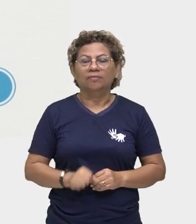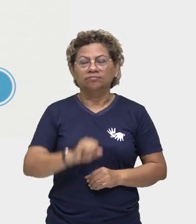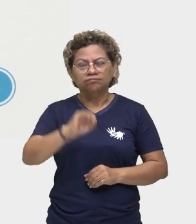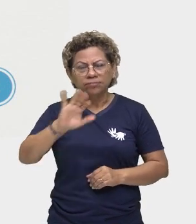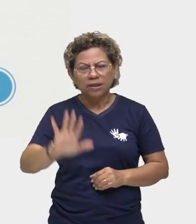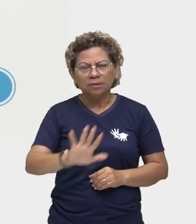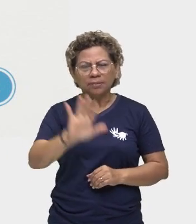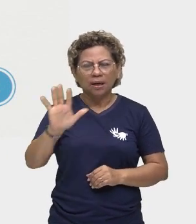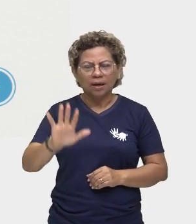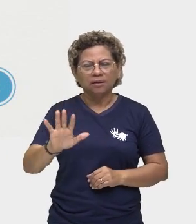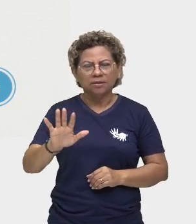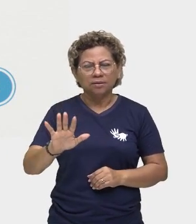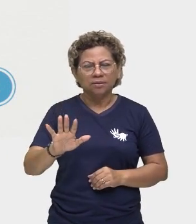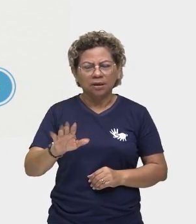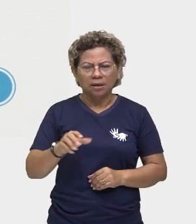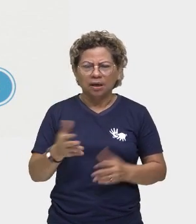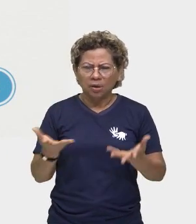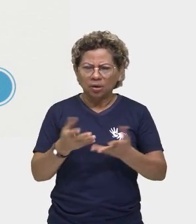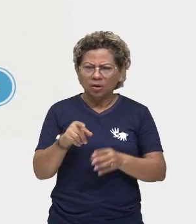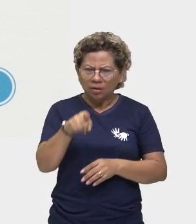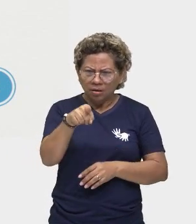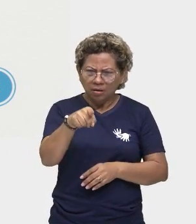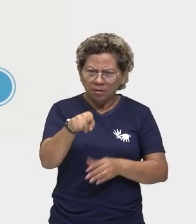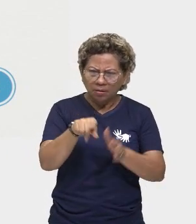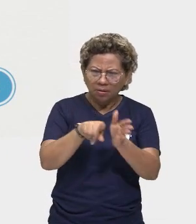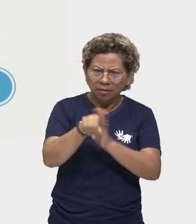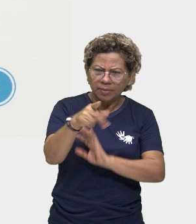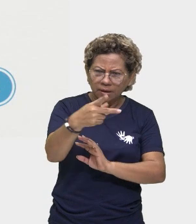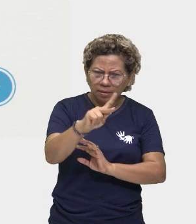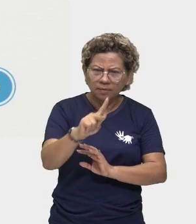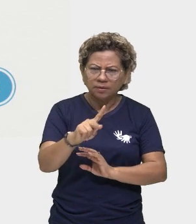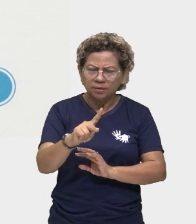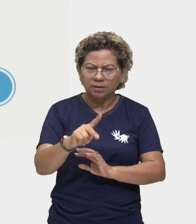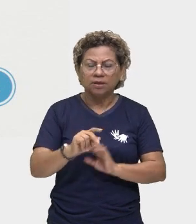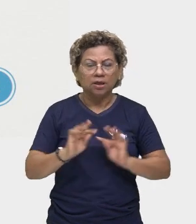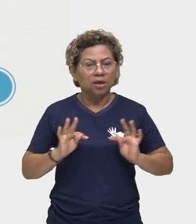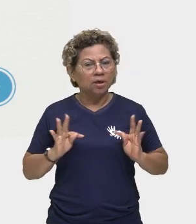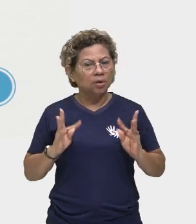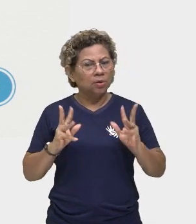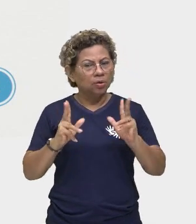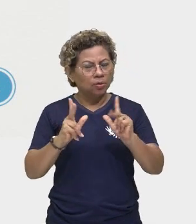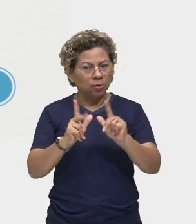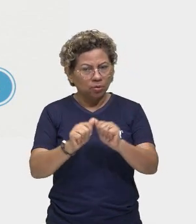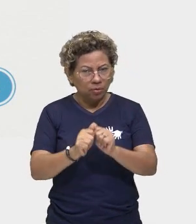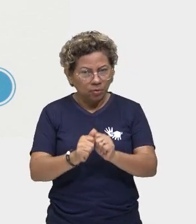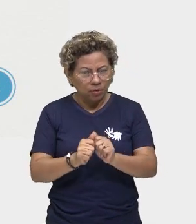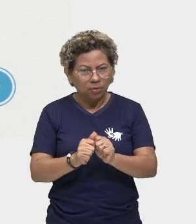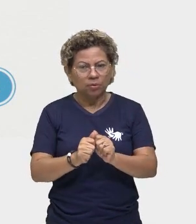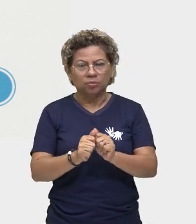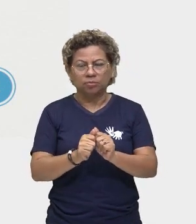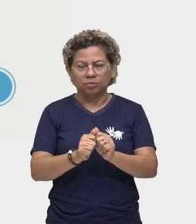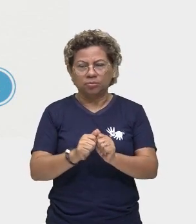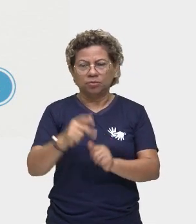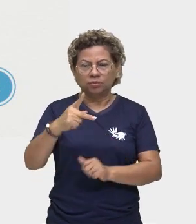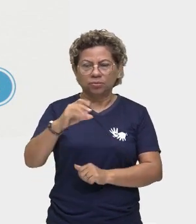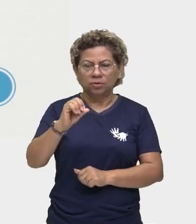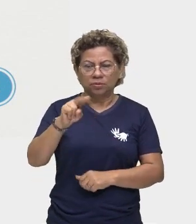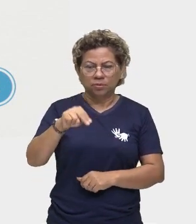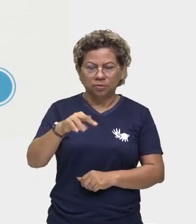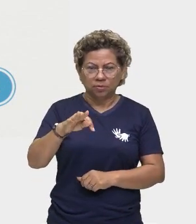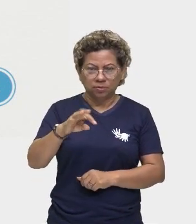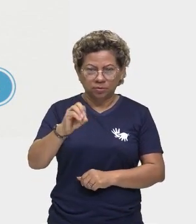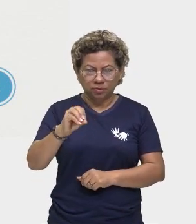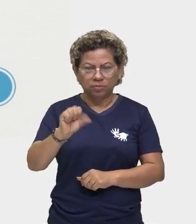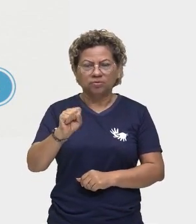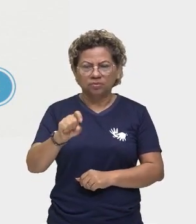AB. Pergunto a vocês, todos os pontos que constituem o segmento AB